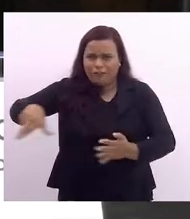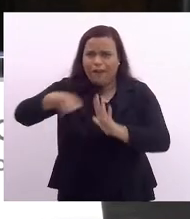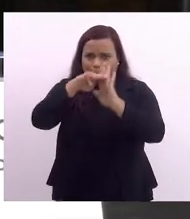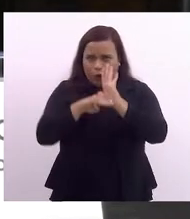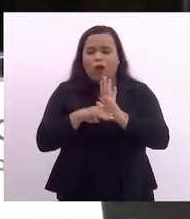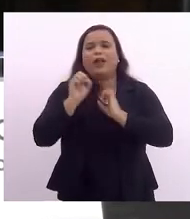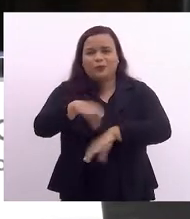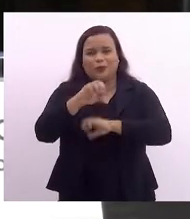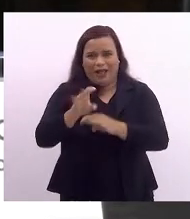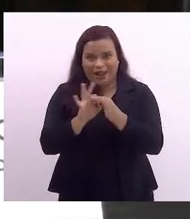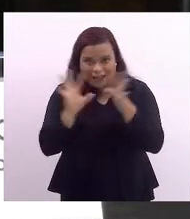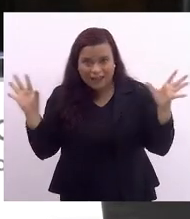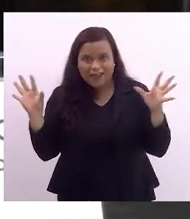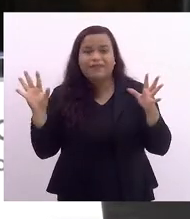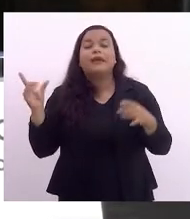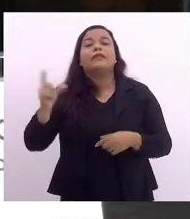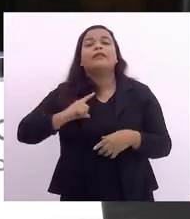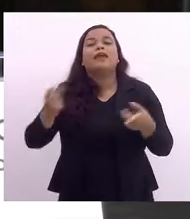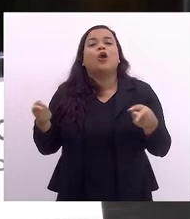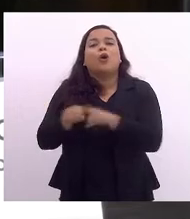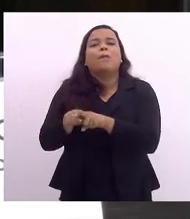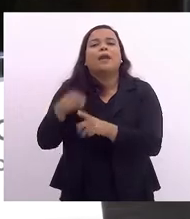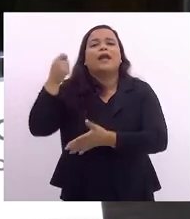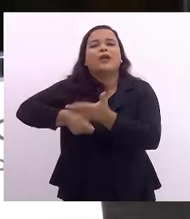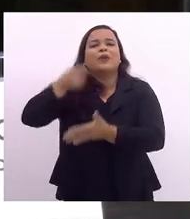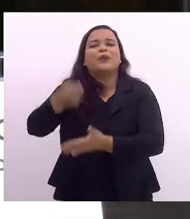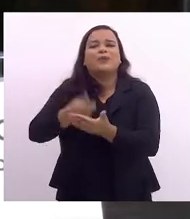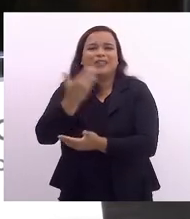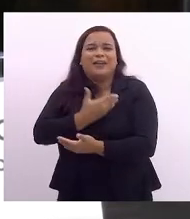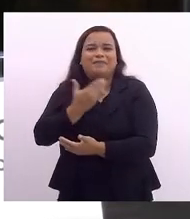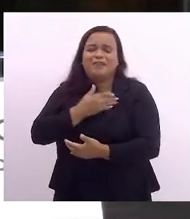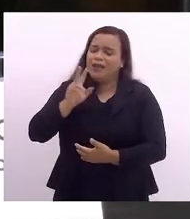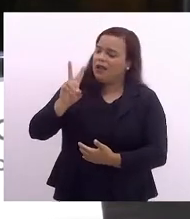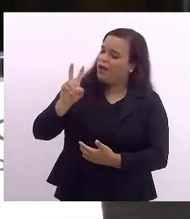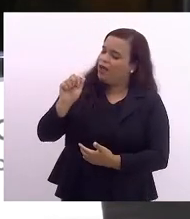Liberta, a nossa companheira, né, de luta também, Vanusa de